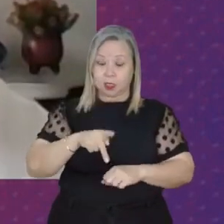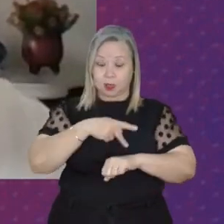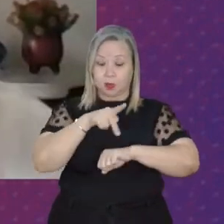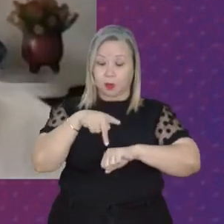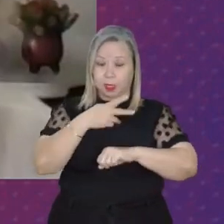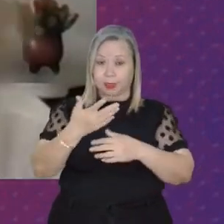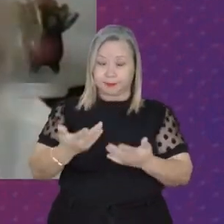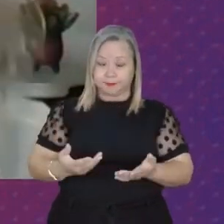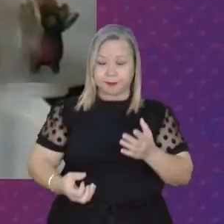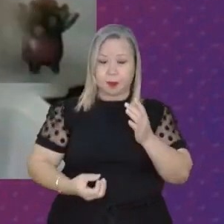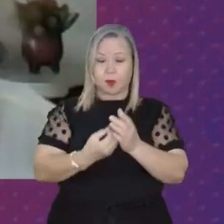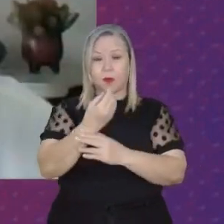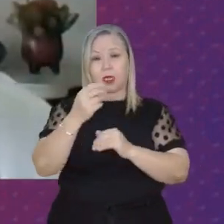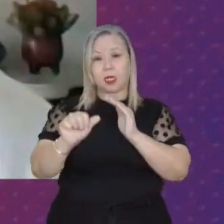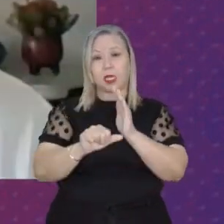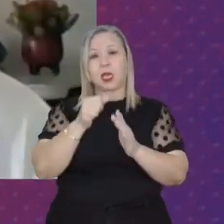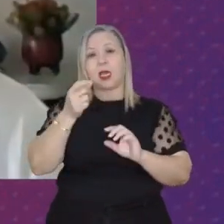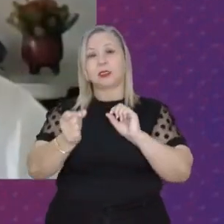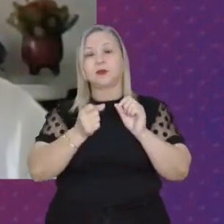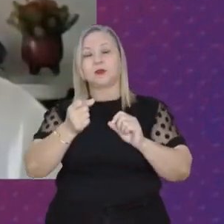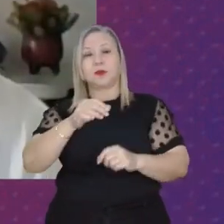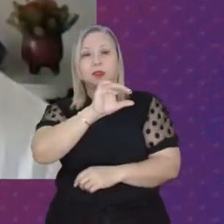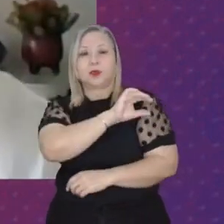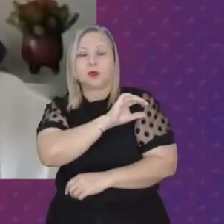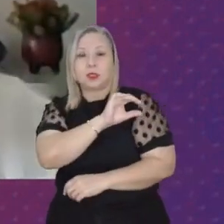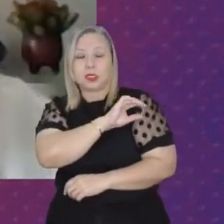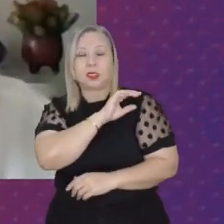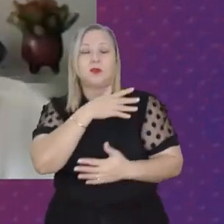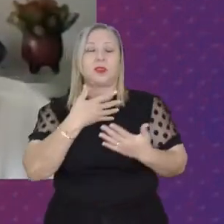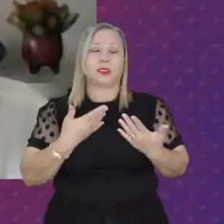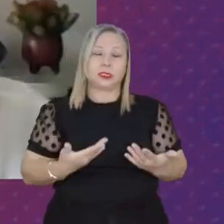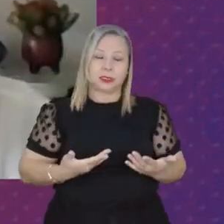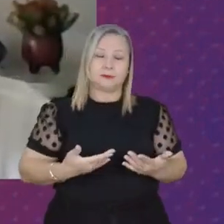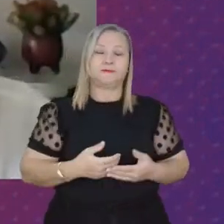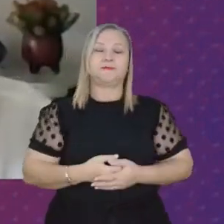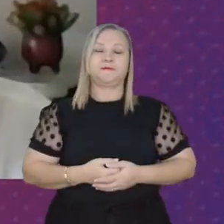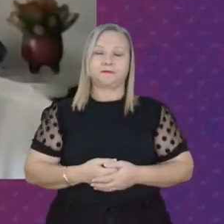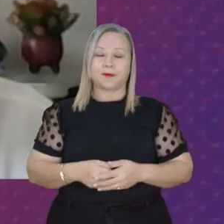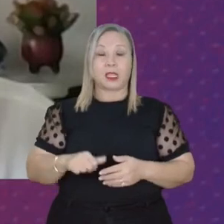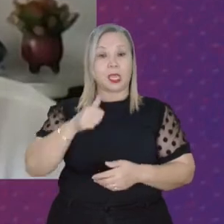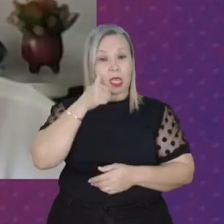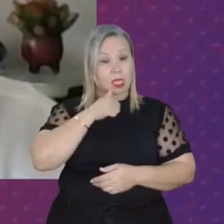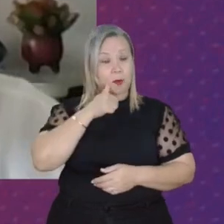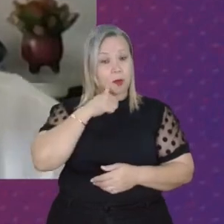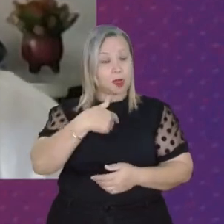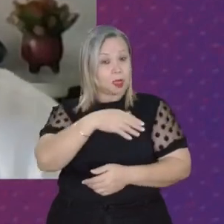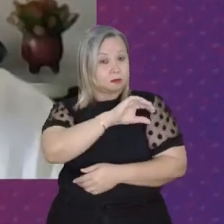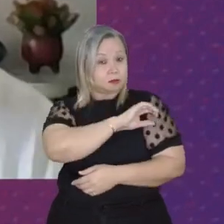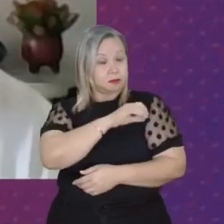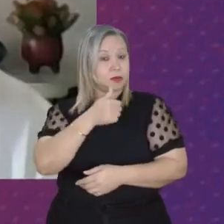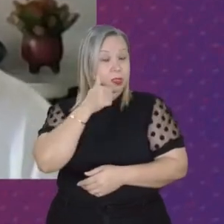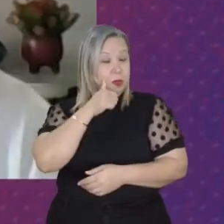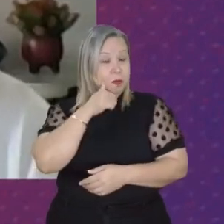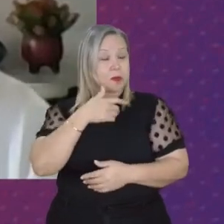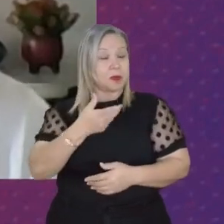cria as primeiras coordenadorias da mulher, né?